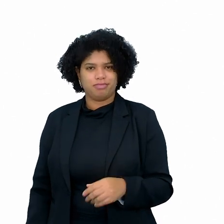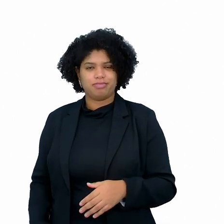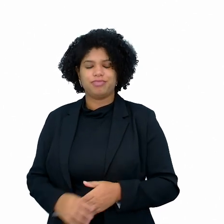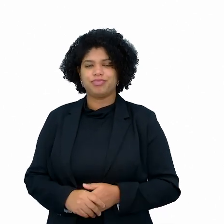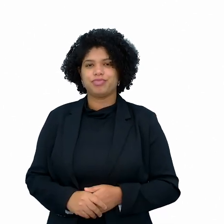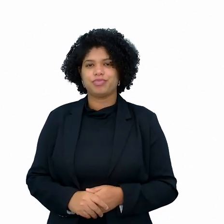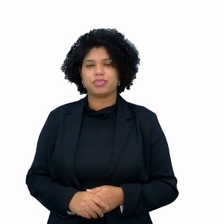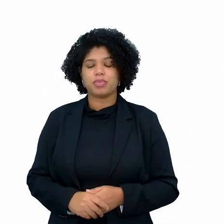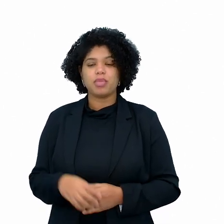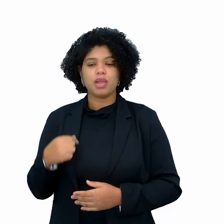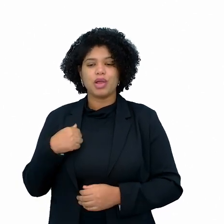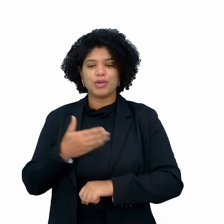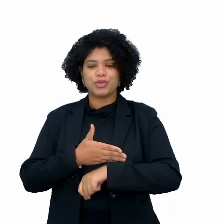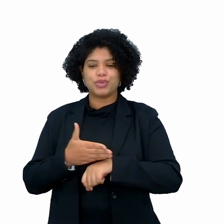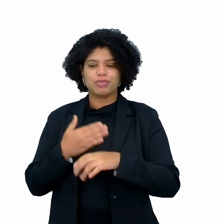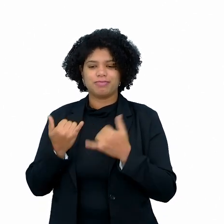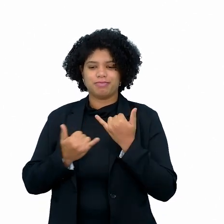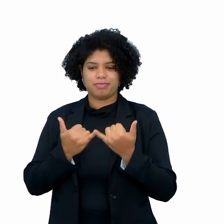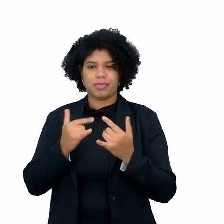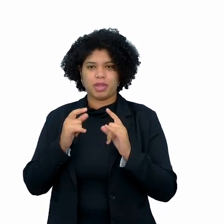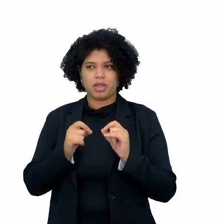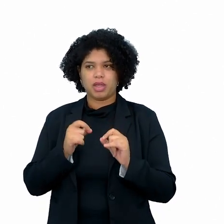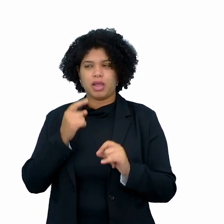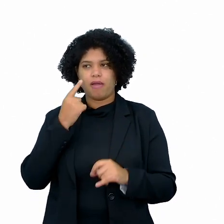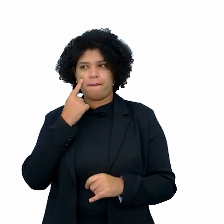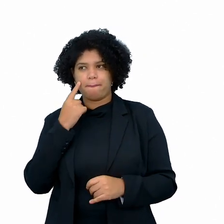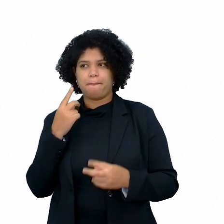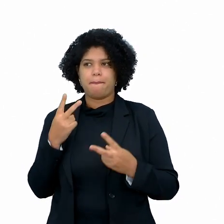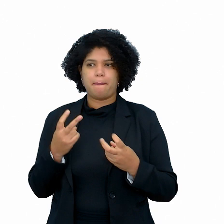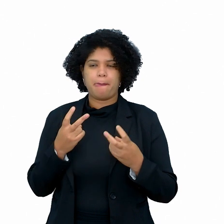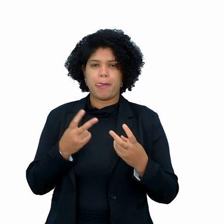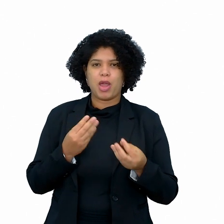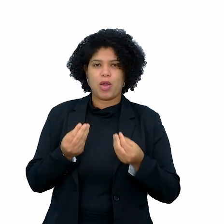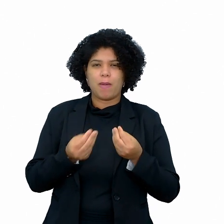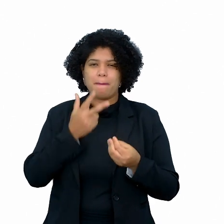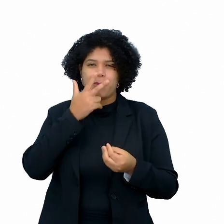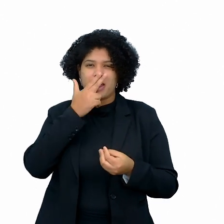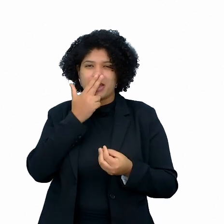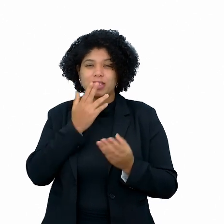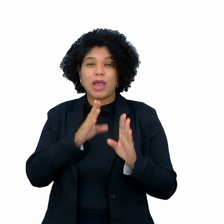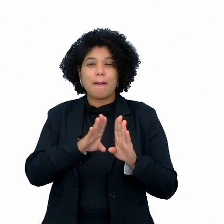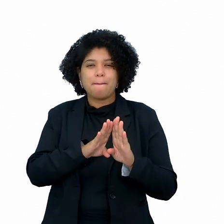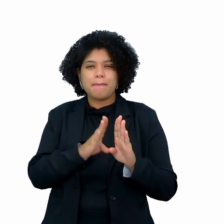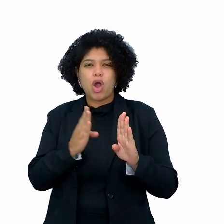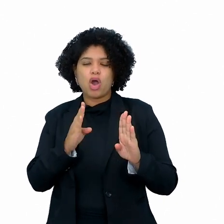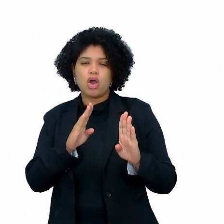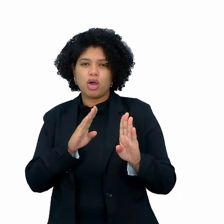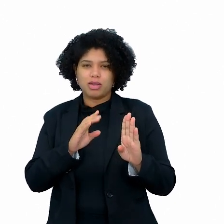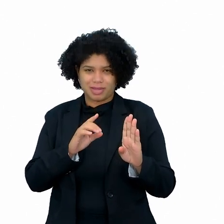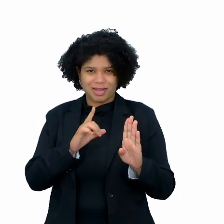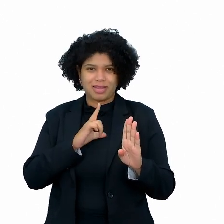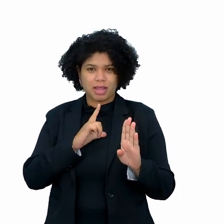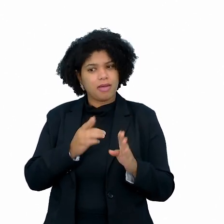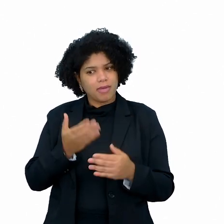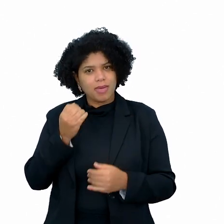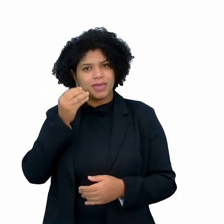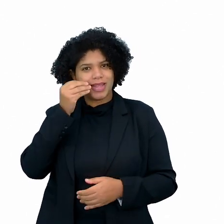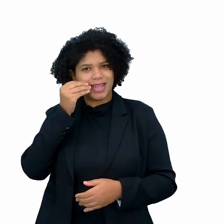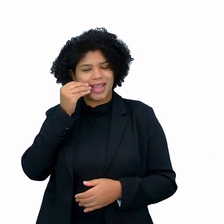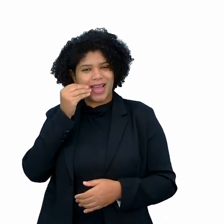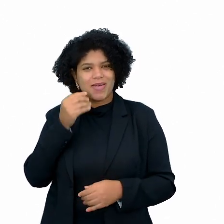eu brinco assim, né, vão pegando as chaves e abrindo as portas, né, às vezes tem laboratório, às vezes tem isso, tem aquilo, está